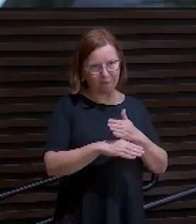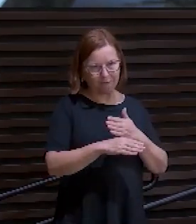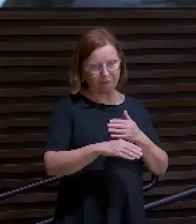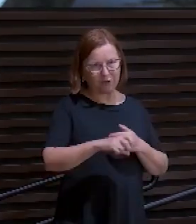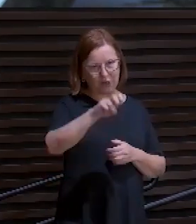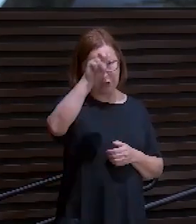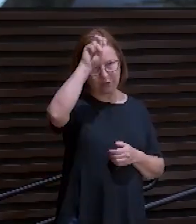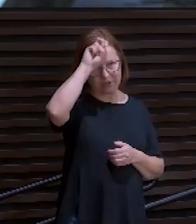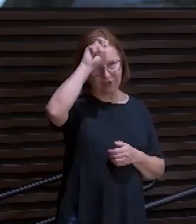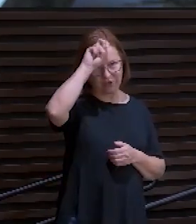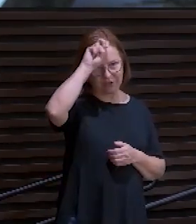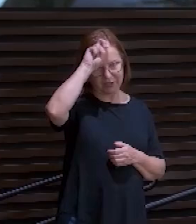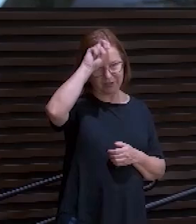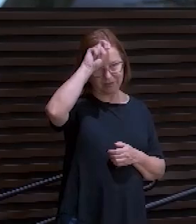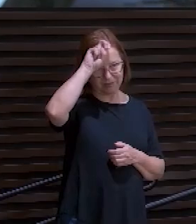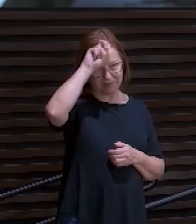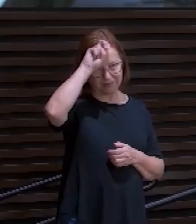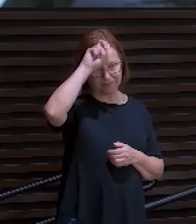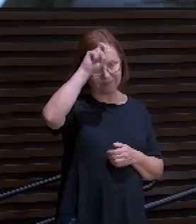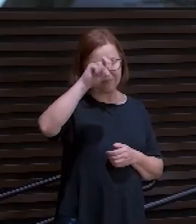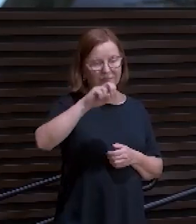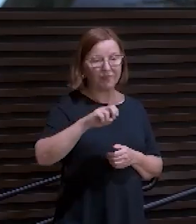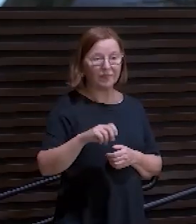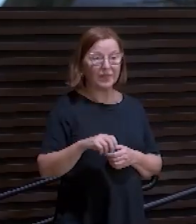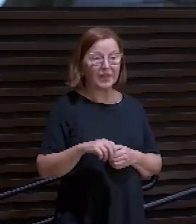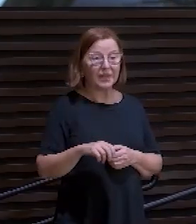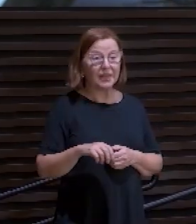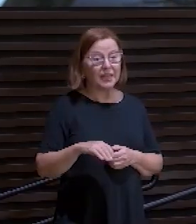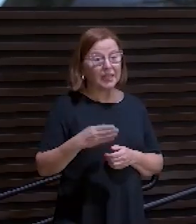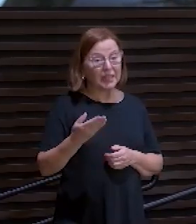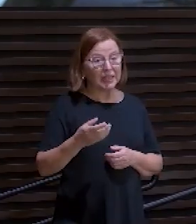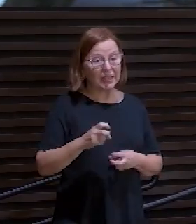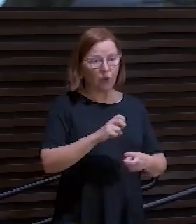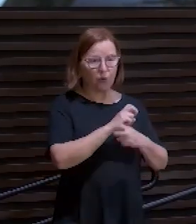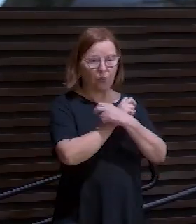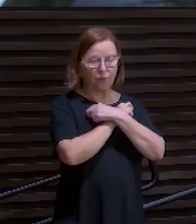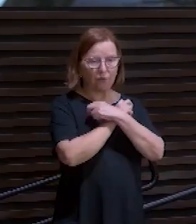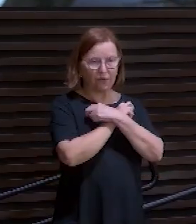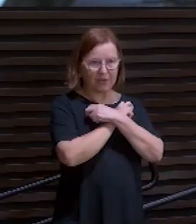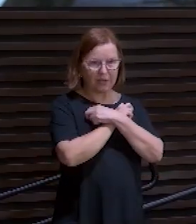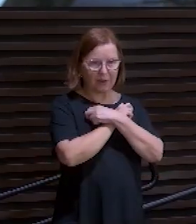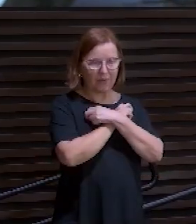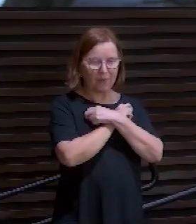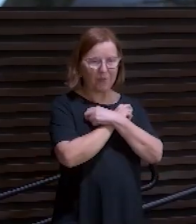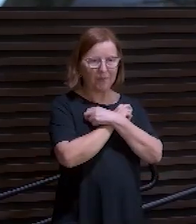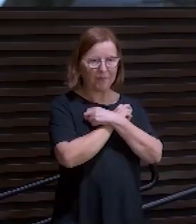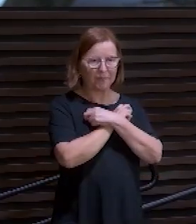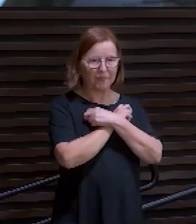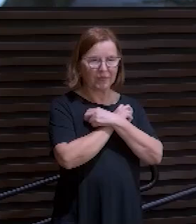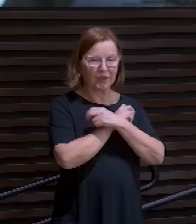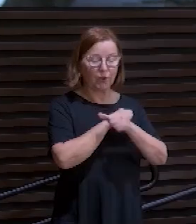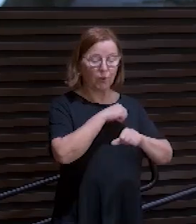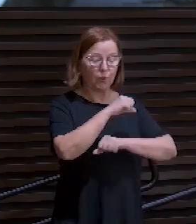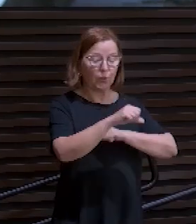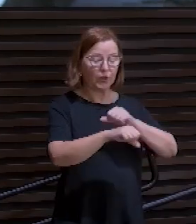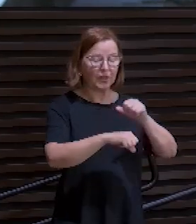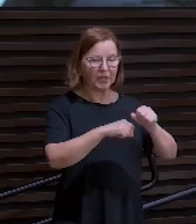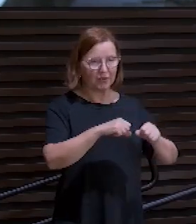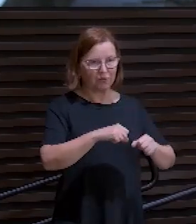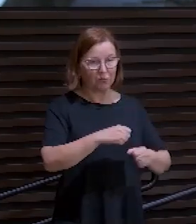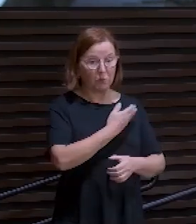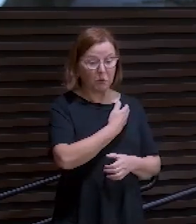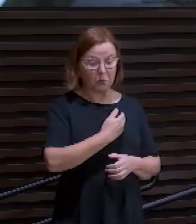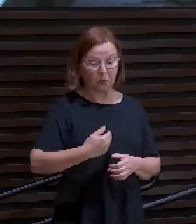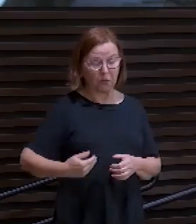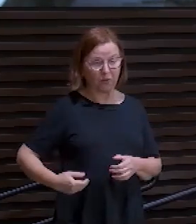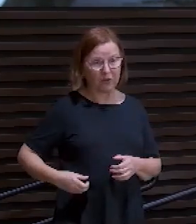que Potifar colocou toda a sua casa nas mãos de José. E José mais uma vez foi